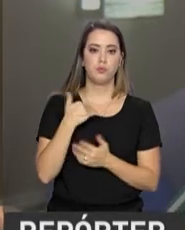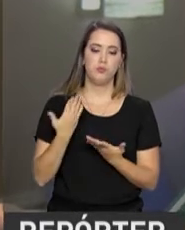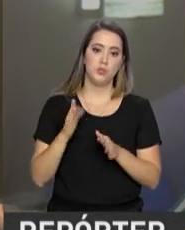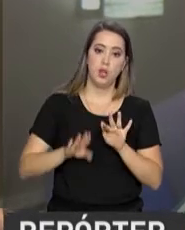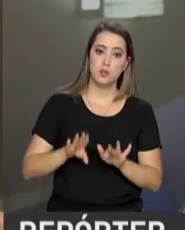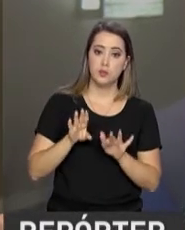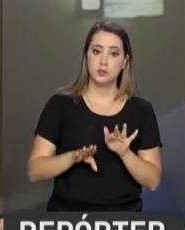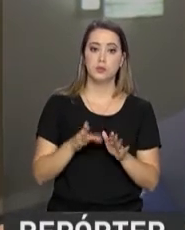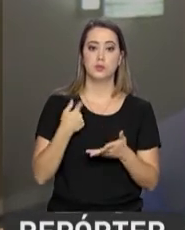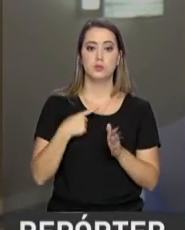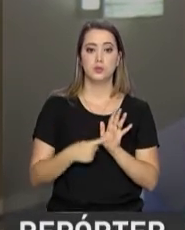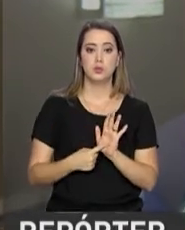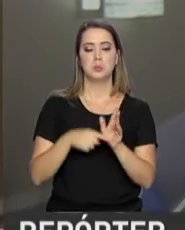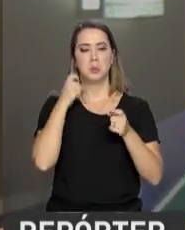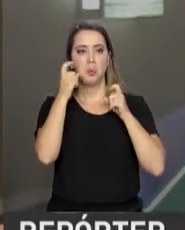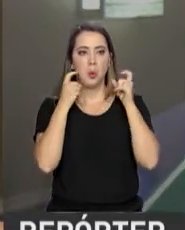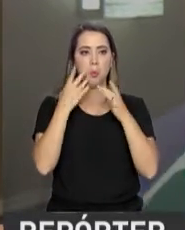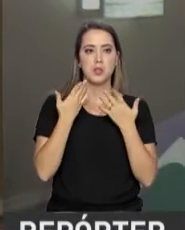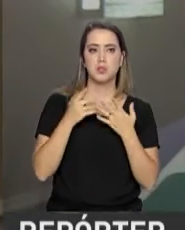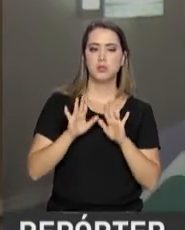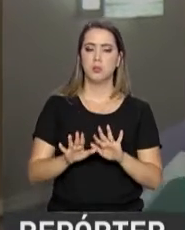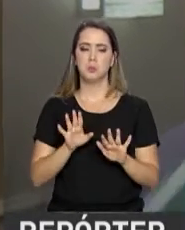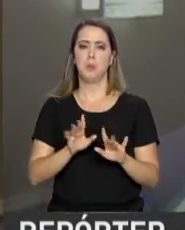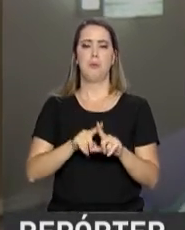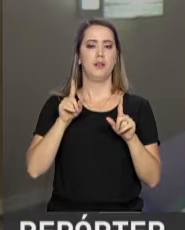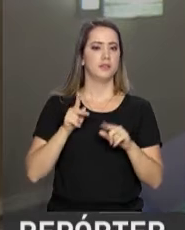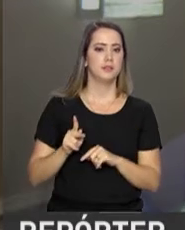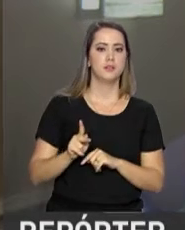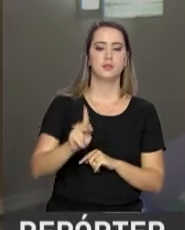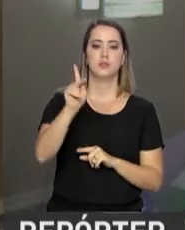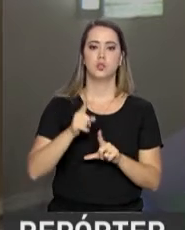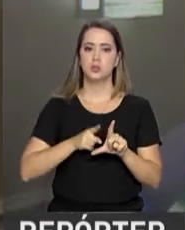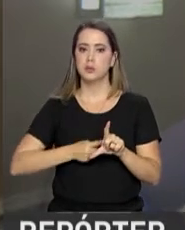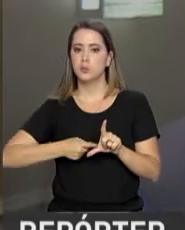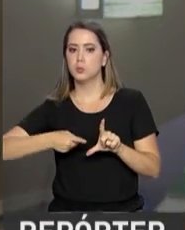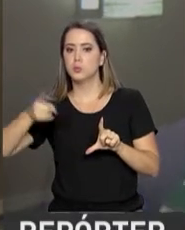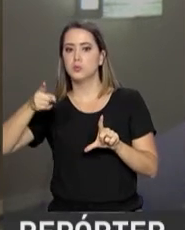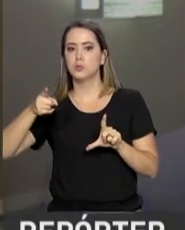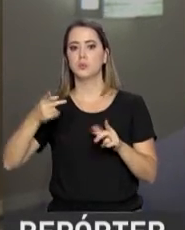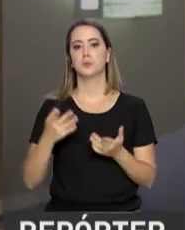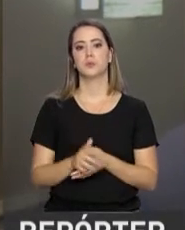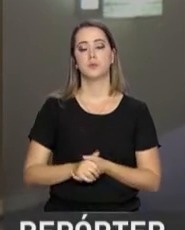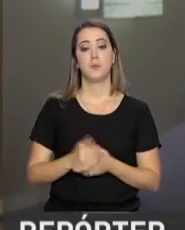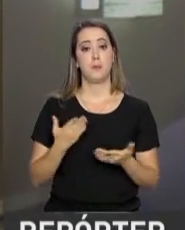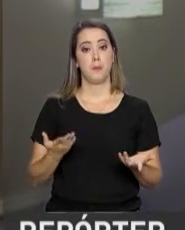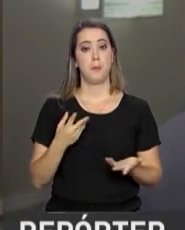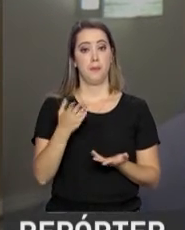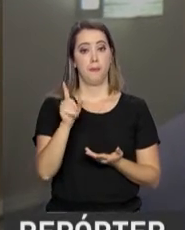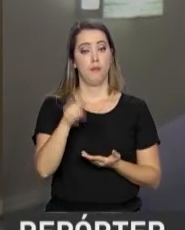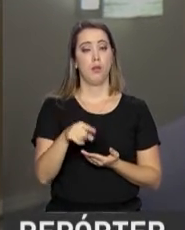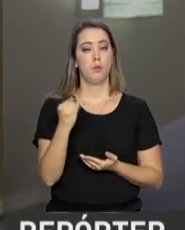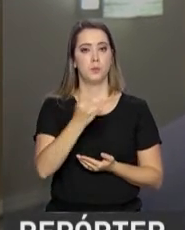vez em quando mostra alguma preocupação, tem uma certa trepidação, mas o fato é que está atingindo níveis historicamente elevados. Essa disposição